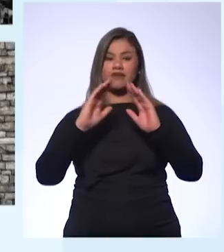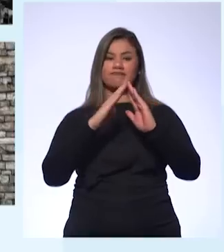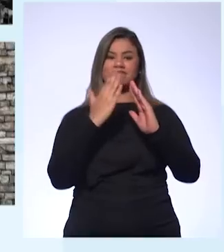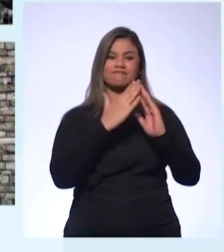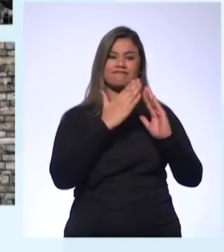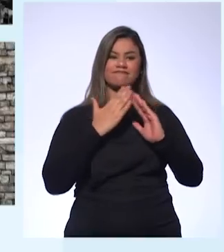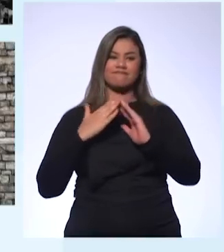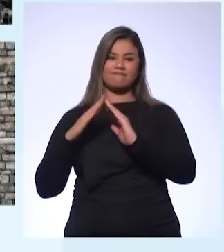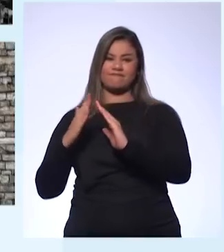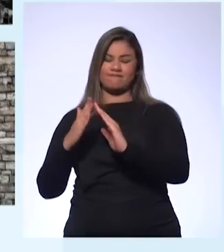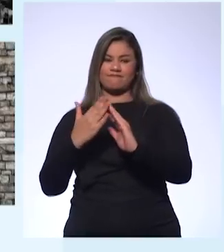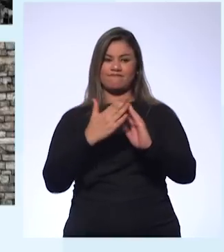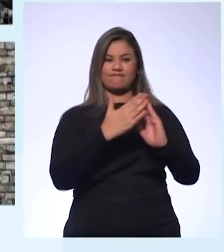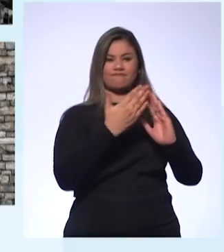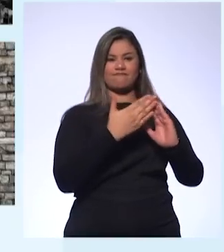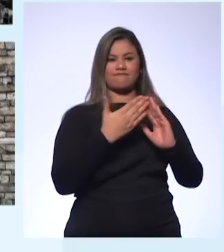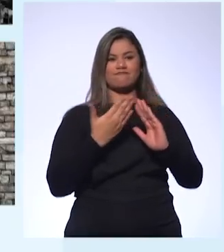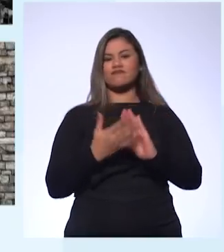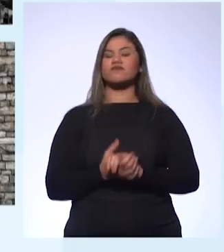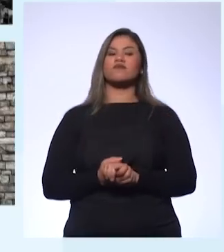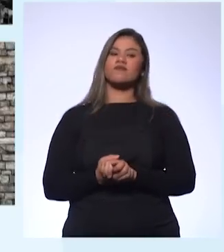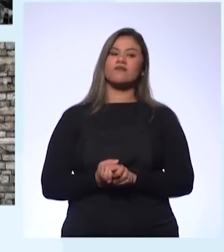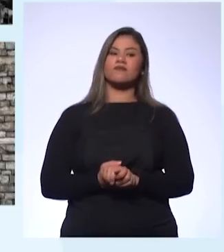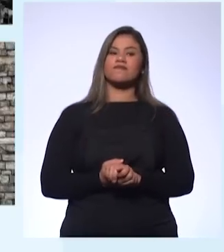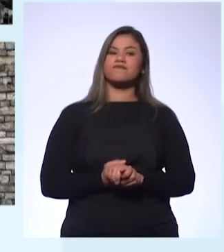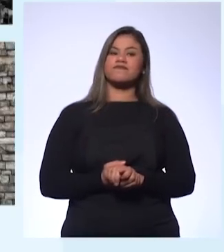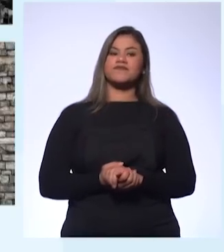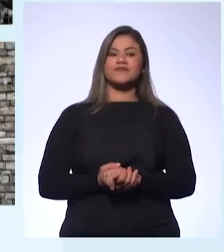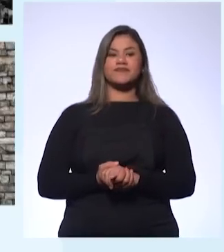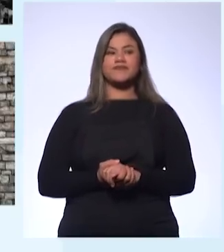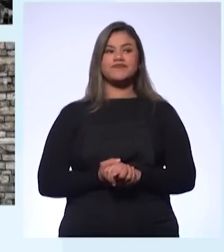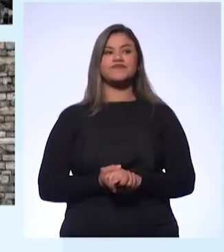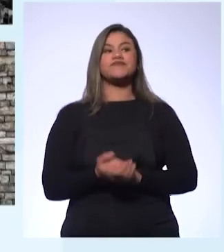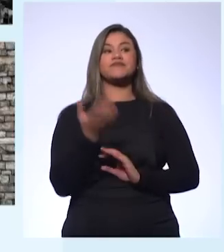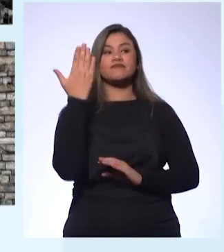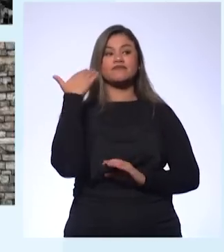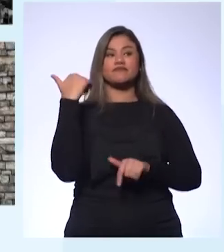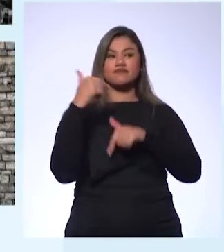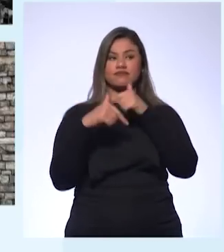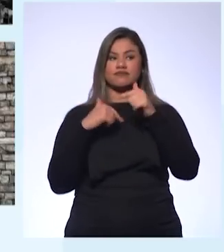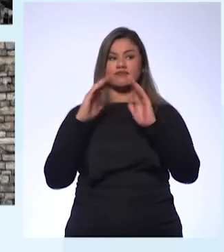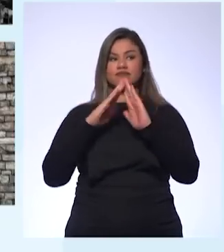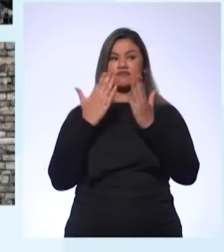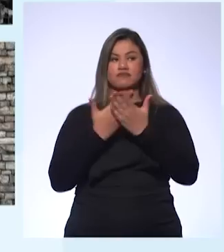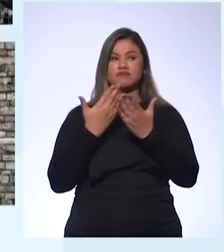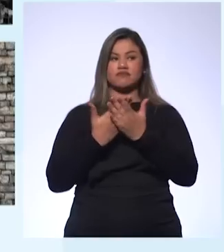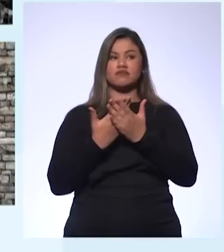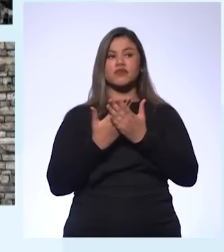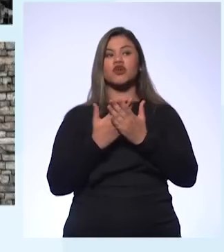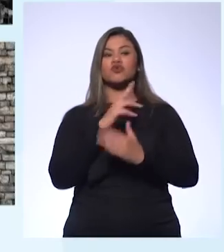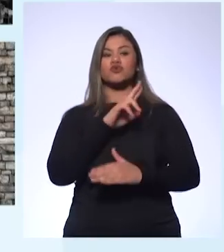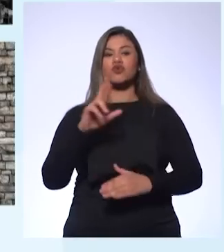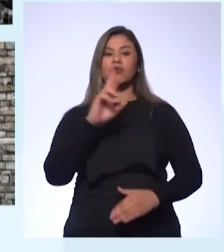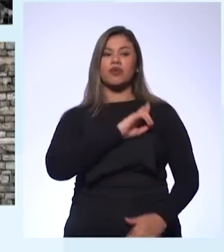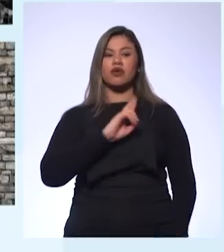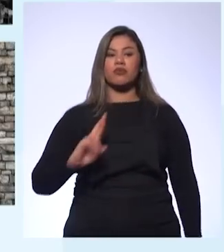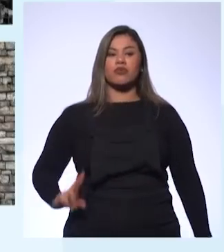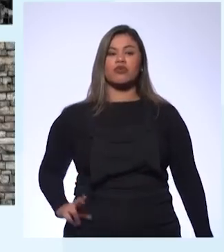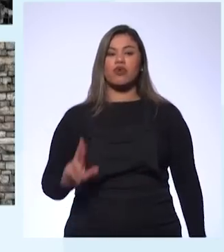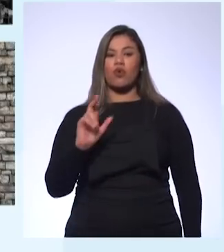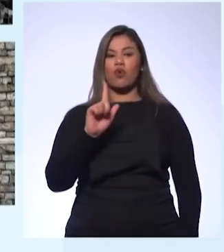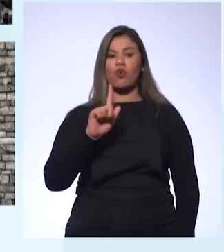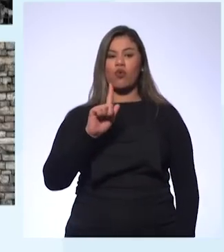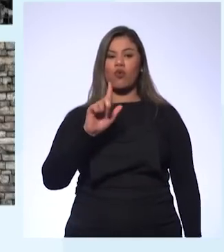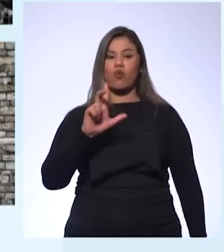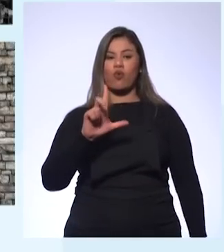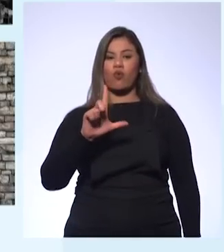claro. Essa visão. Olha, Bagrini, trabalhei numa escola chamada República da Guatemala, Zona Leste, aí, Sugestivo o nome, hein? e eu